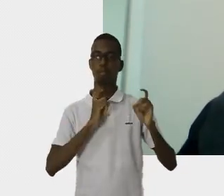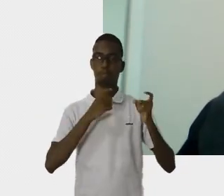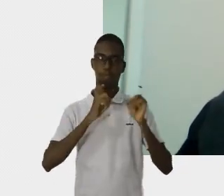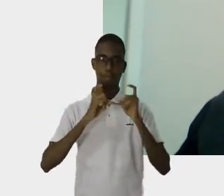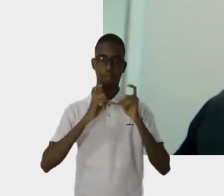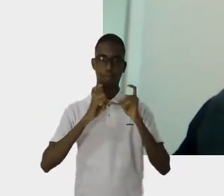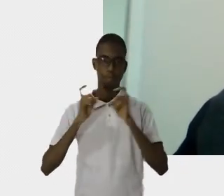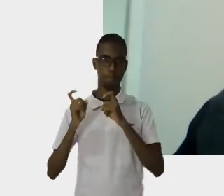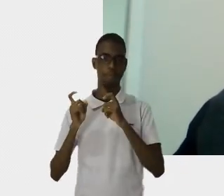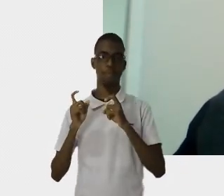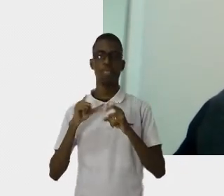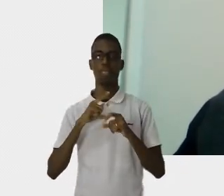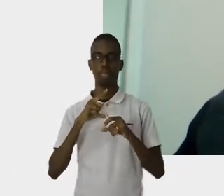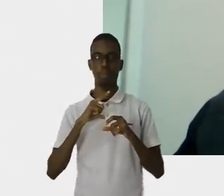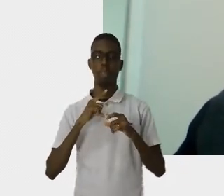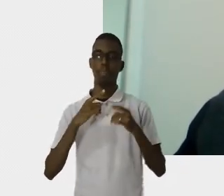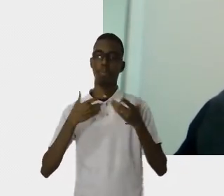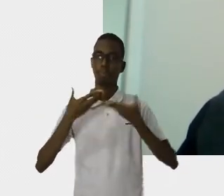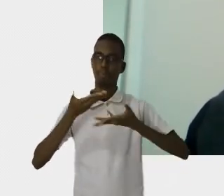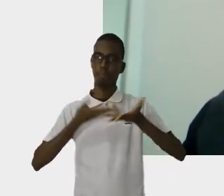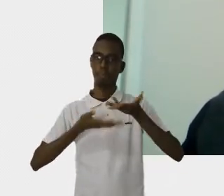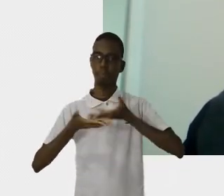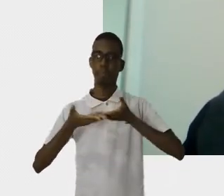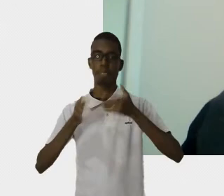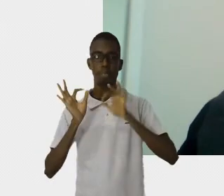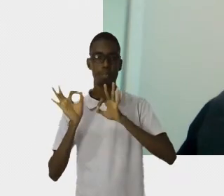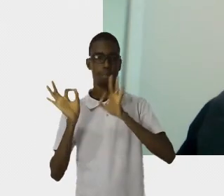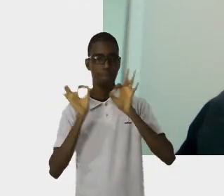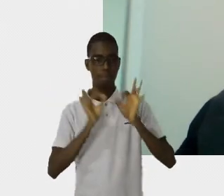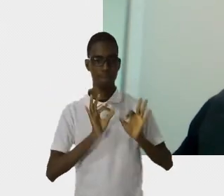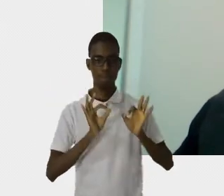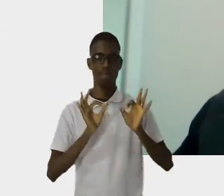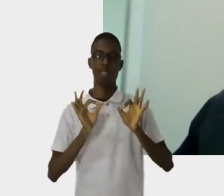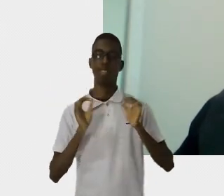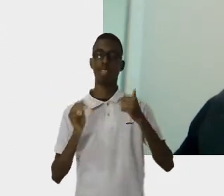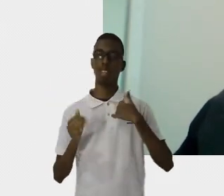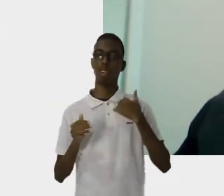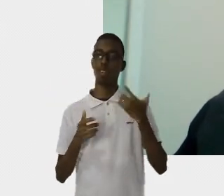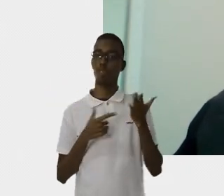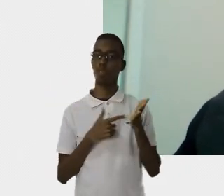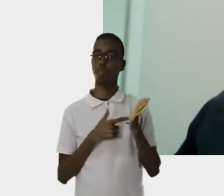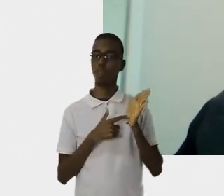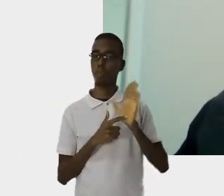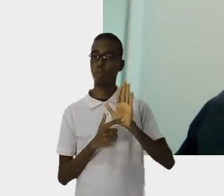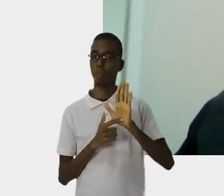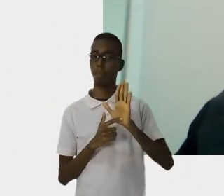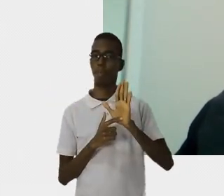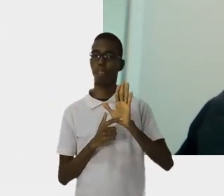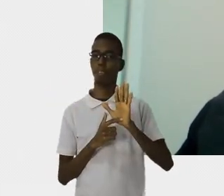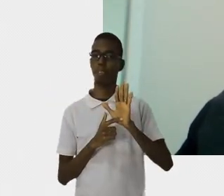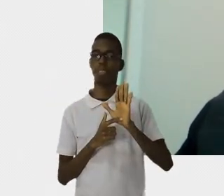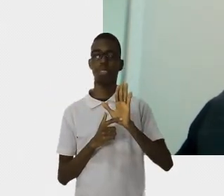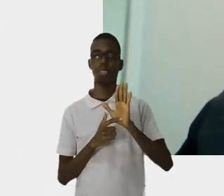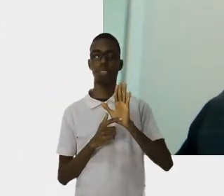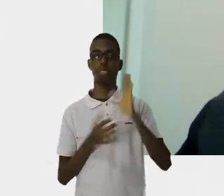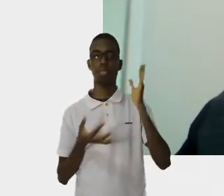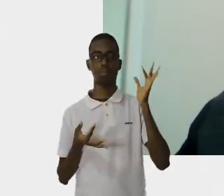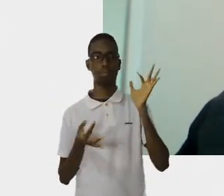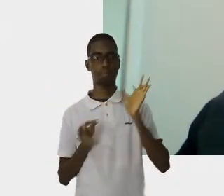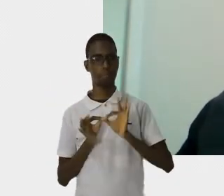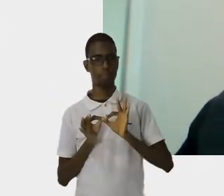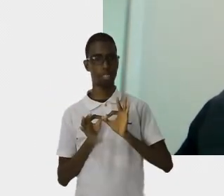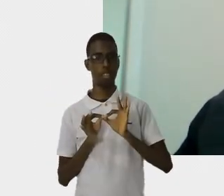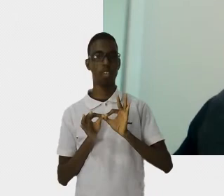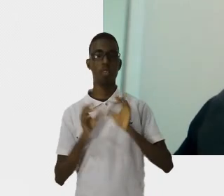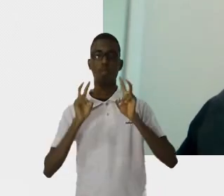assistindo no momento. Eu vou fazer uma apresentação, uma breve apresentação do tema que foi proposto para essa minha palestra agora.